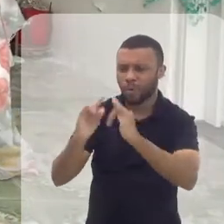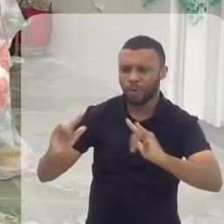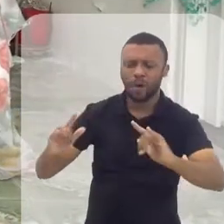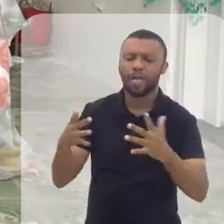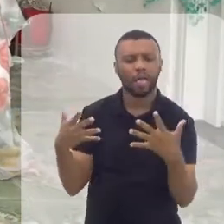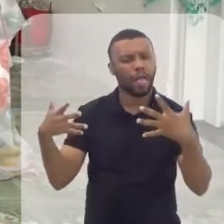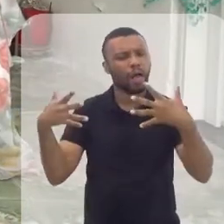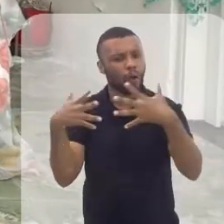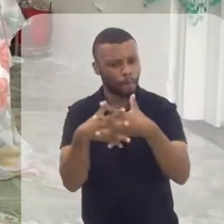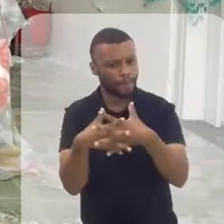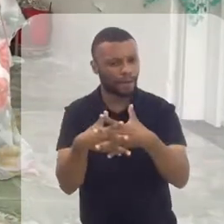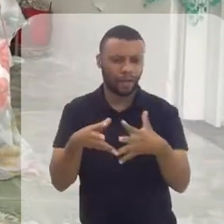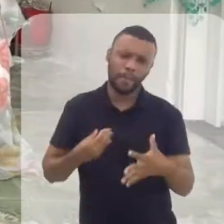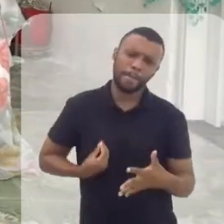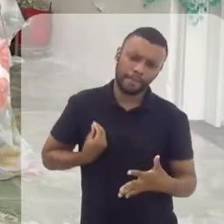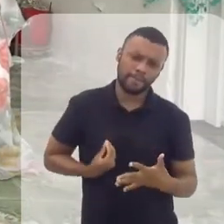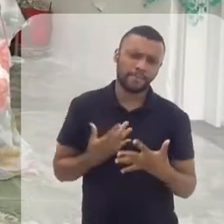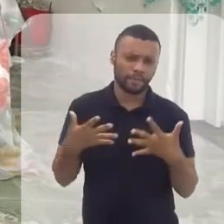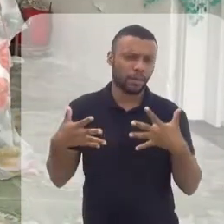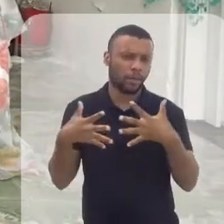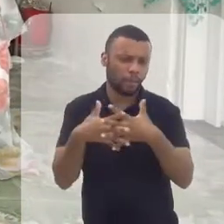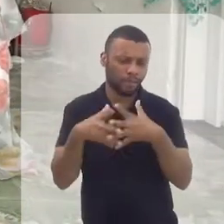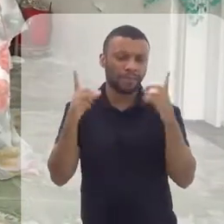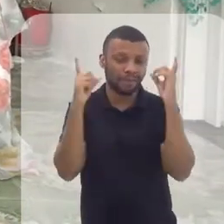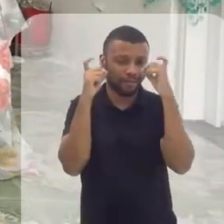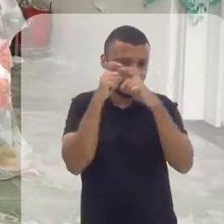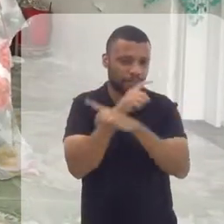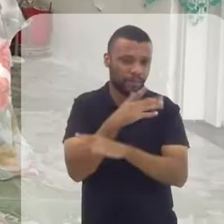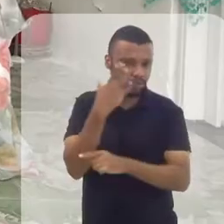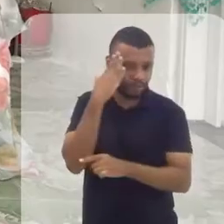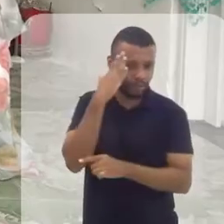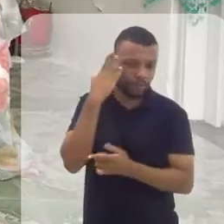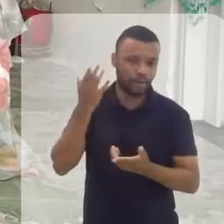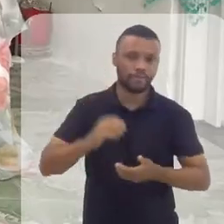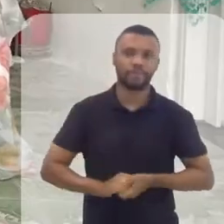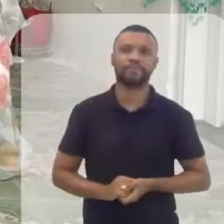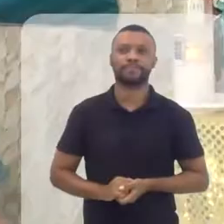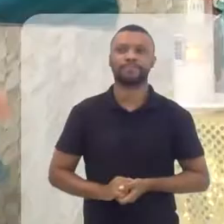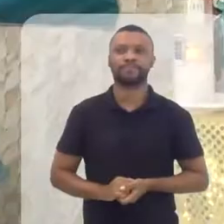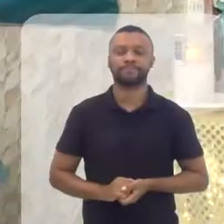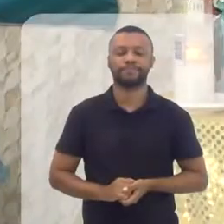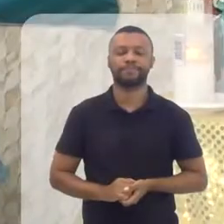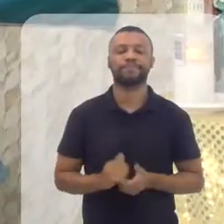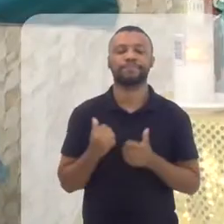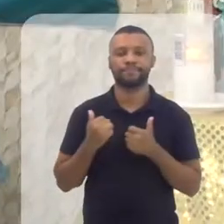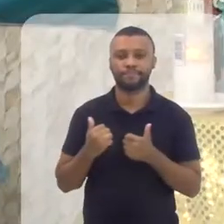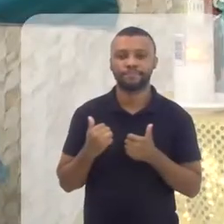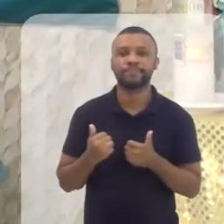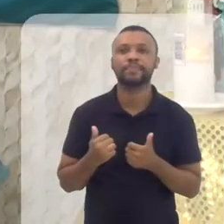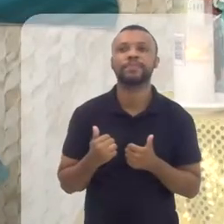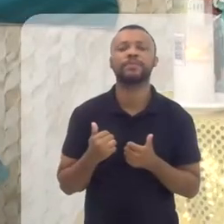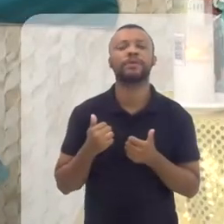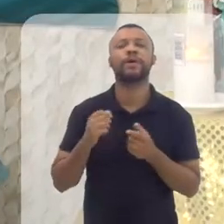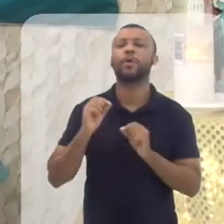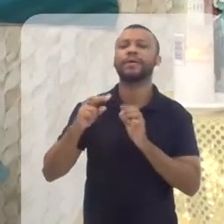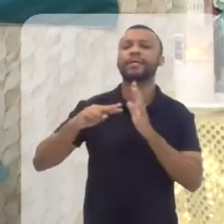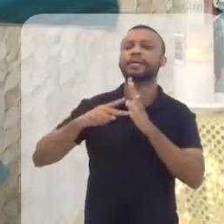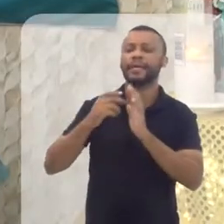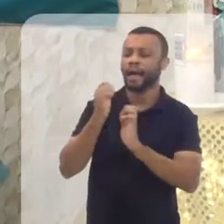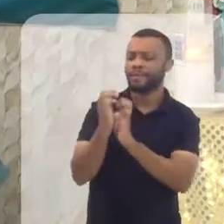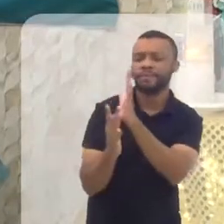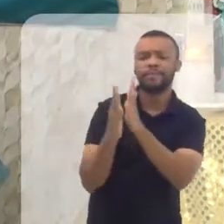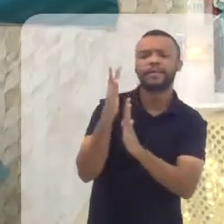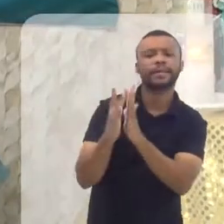É complicado, é uma vida complicada. Ainda é uma vida complicada. É uma vida complicada, é uma vida complicada. Voltando para cá, o